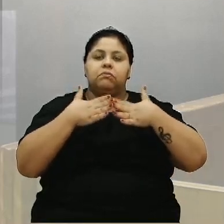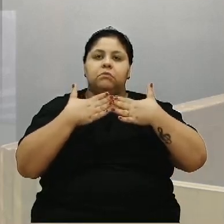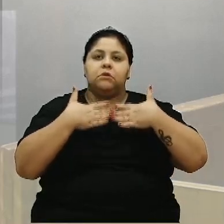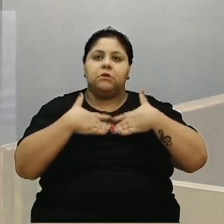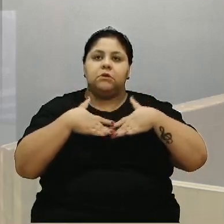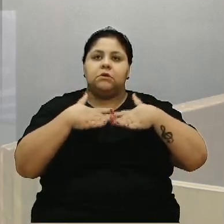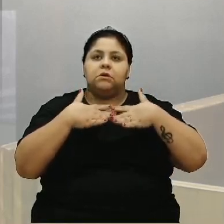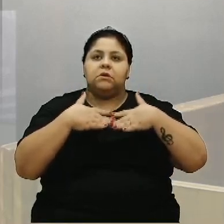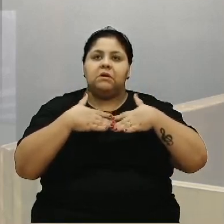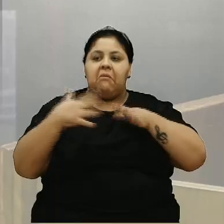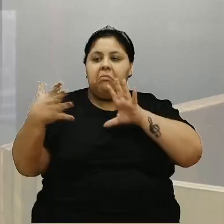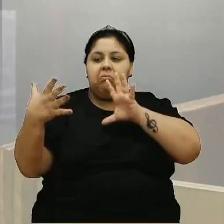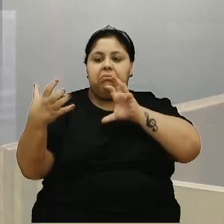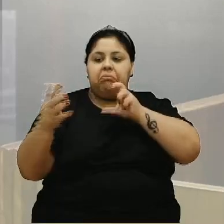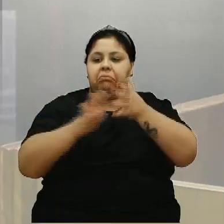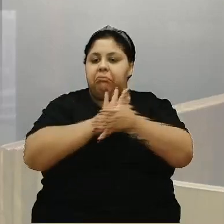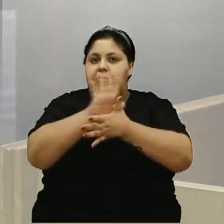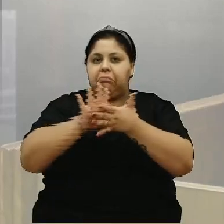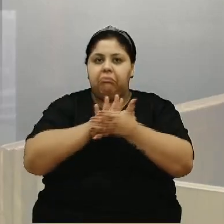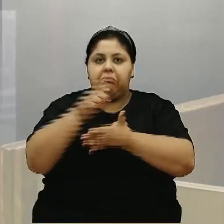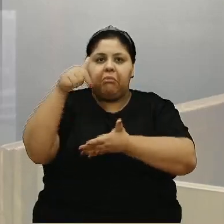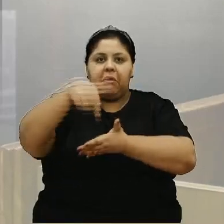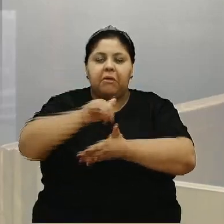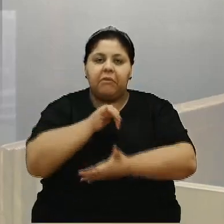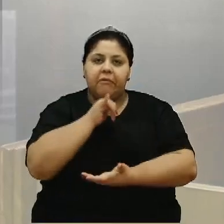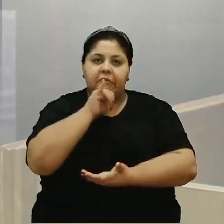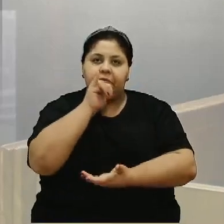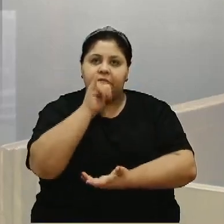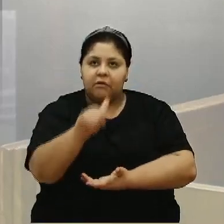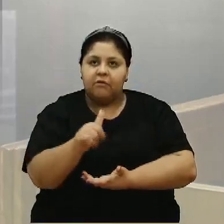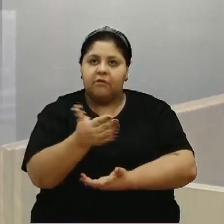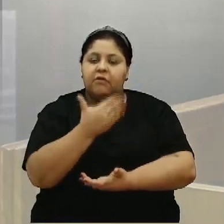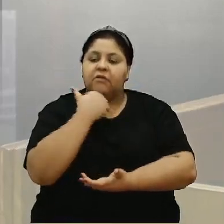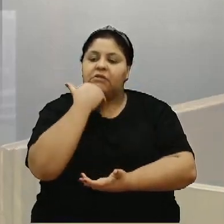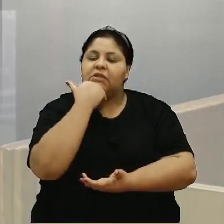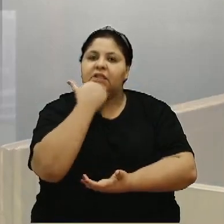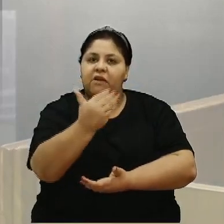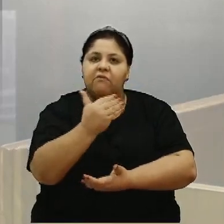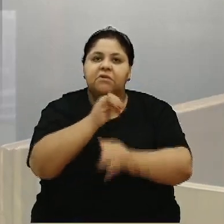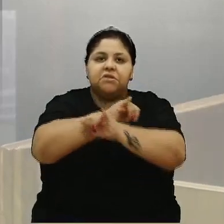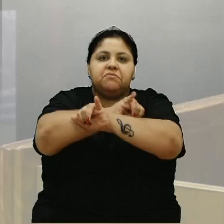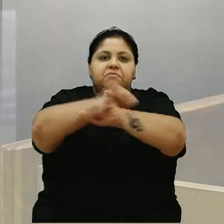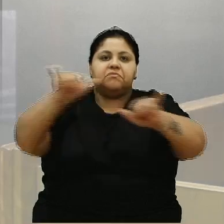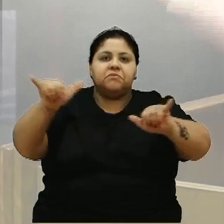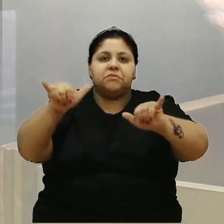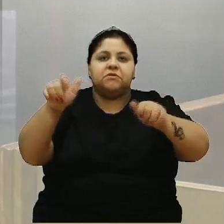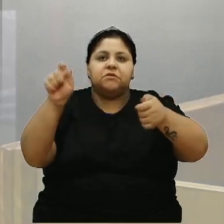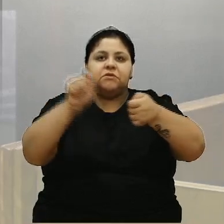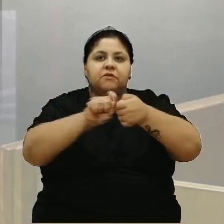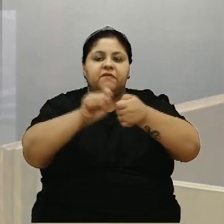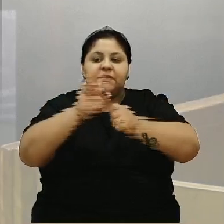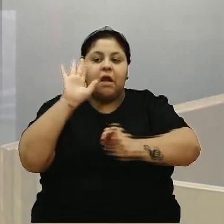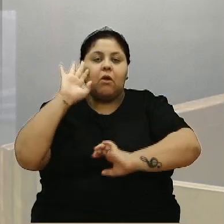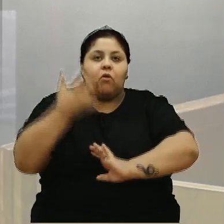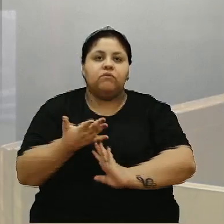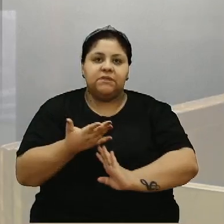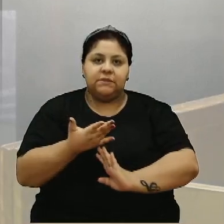atacando ninguém está ofendendo ninguém. Aqui a gente está dizendo que não adianta fazer propaganda e não fazer acontecer.